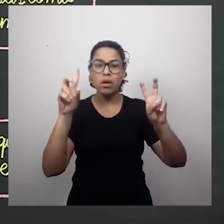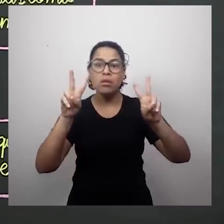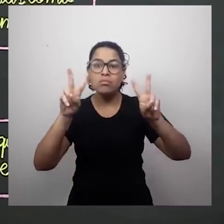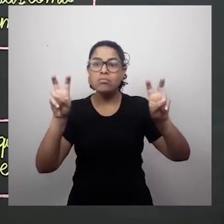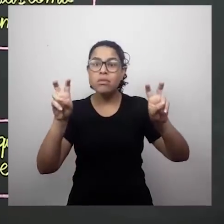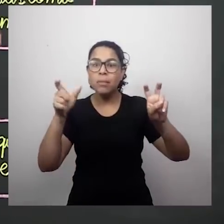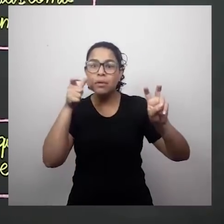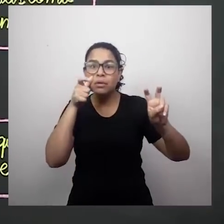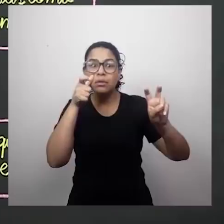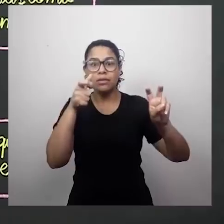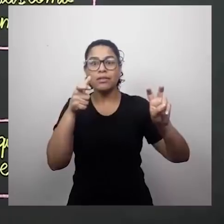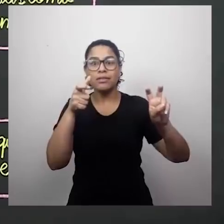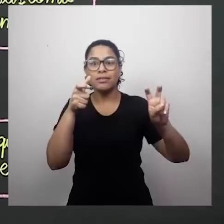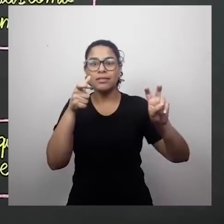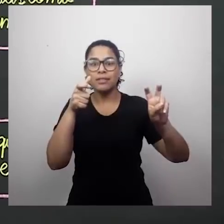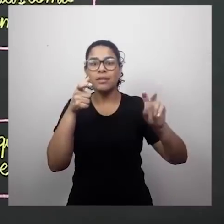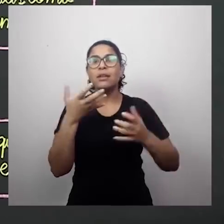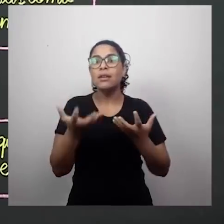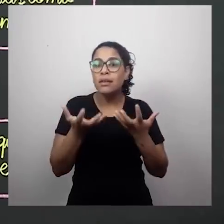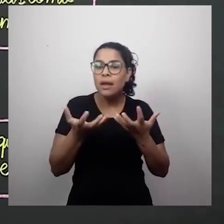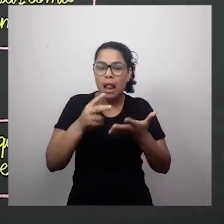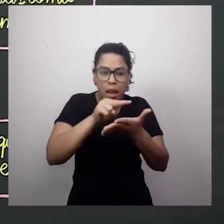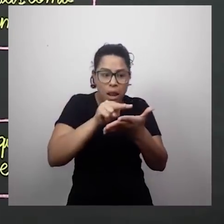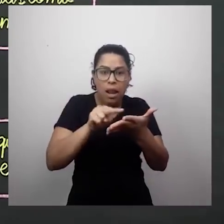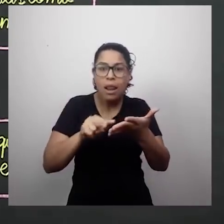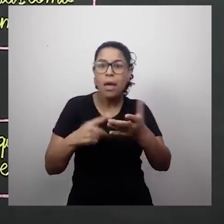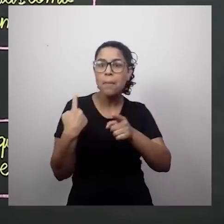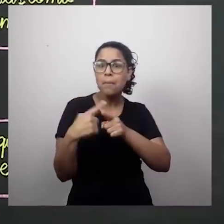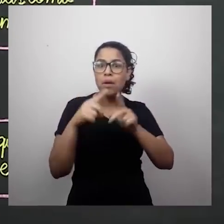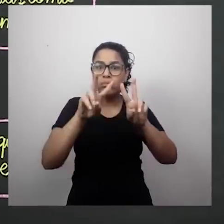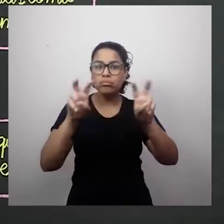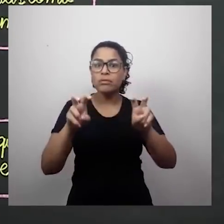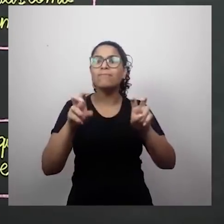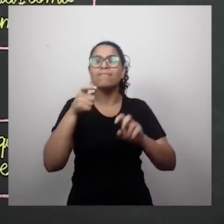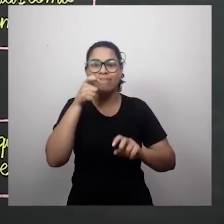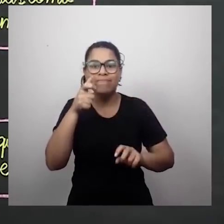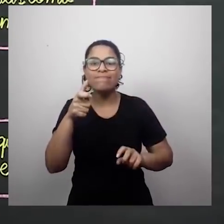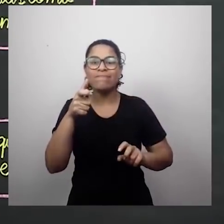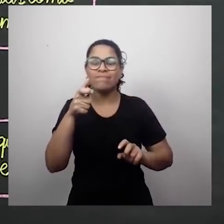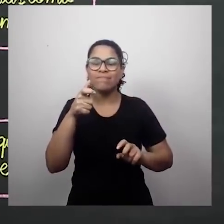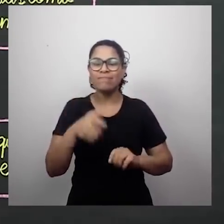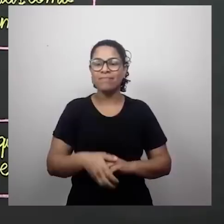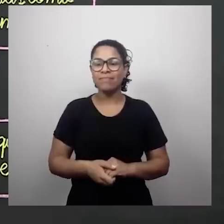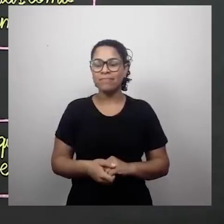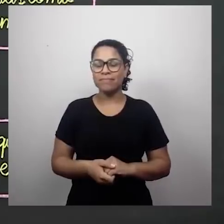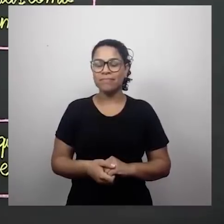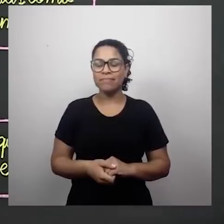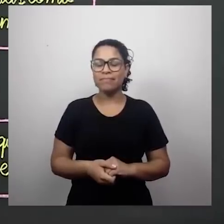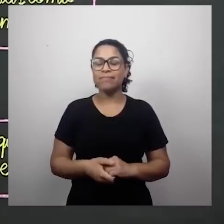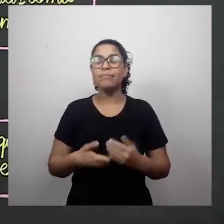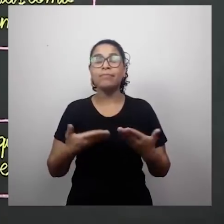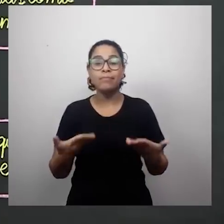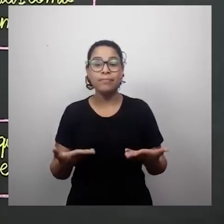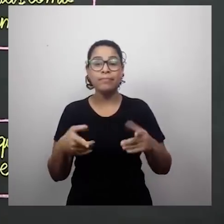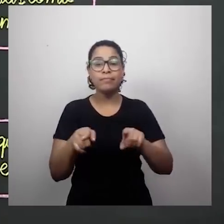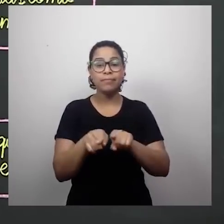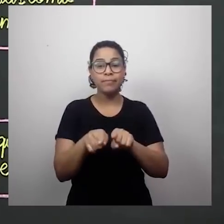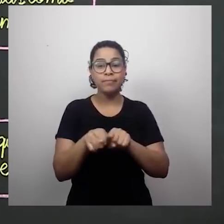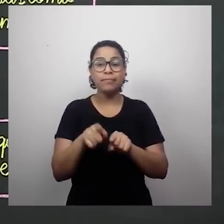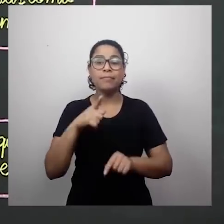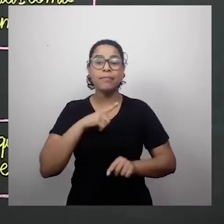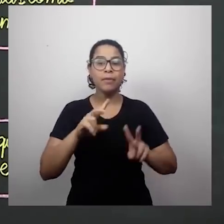conseguir mergulhar dentro daquele texto e compreender aquela realidade retratada. E, além disso, tem